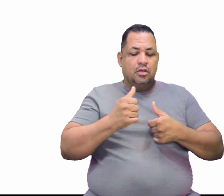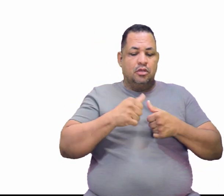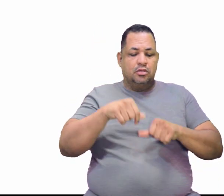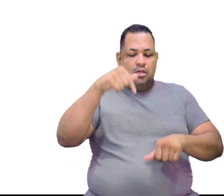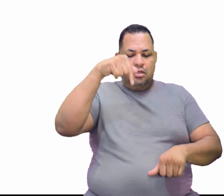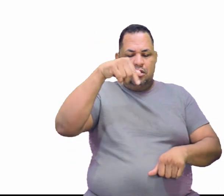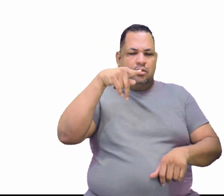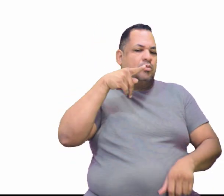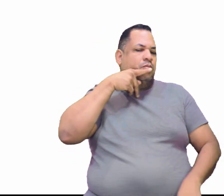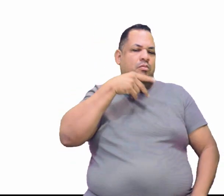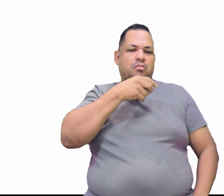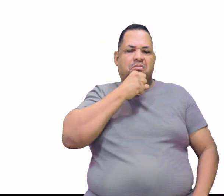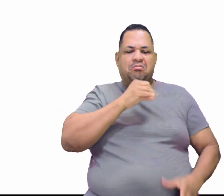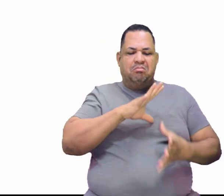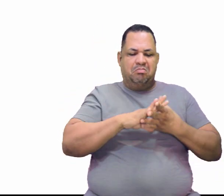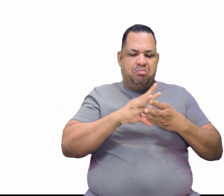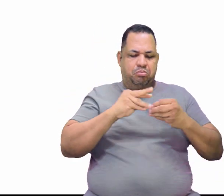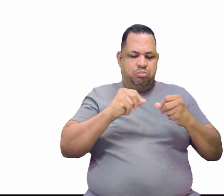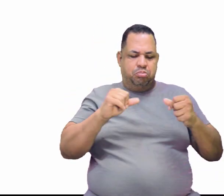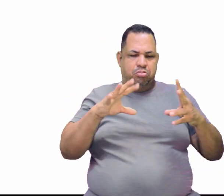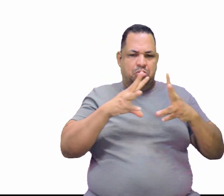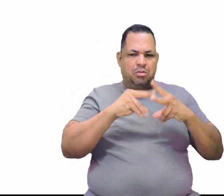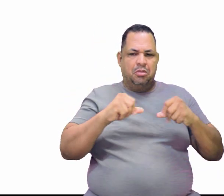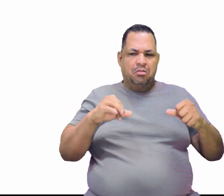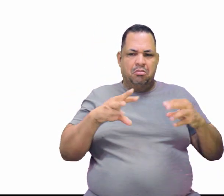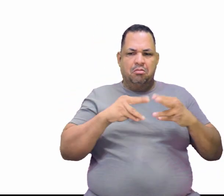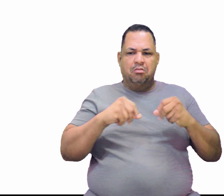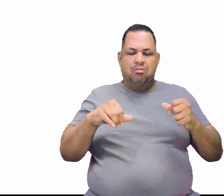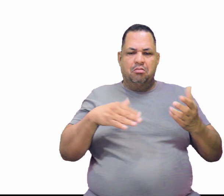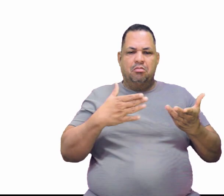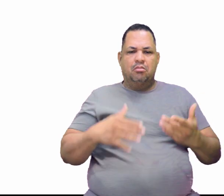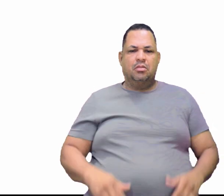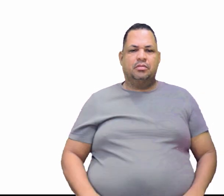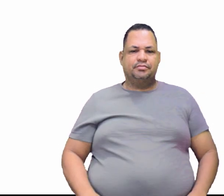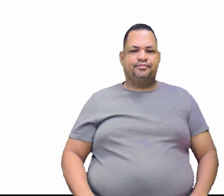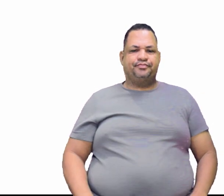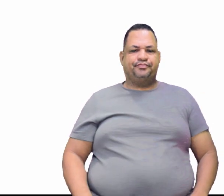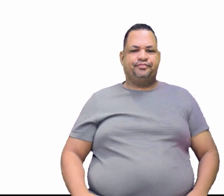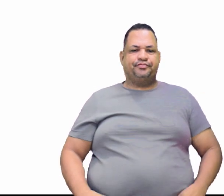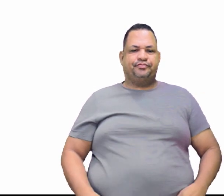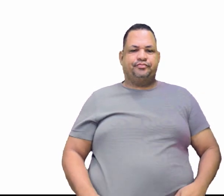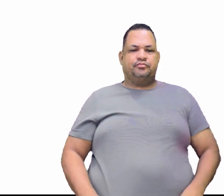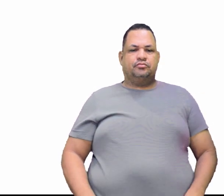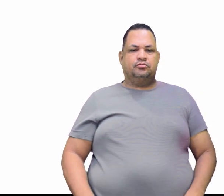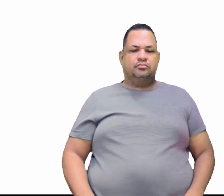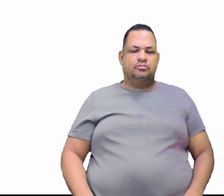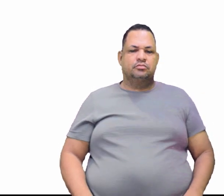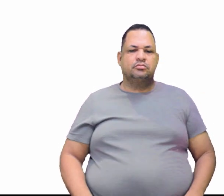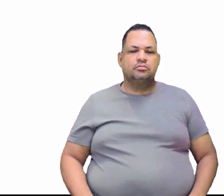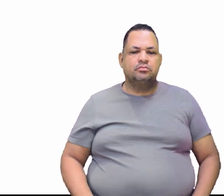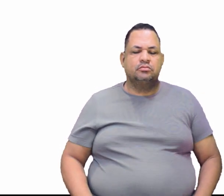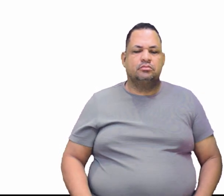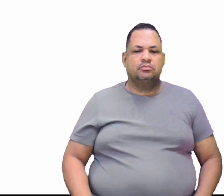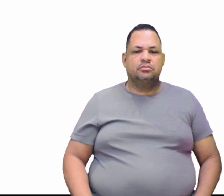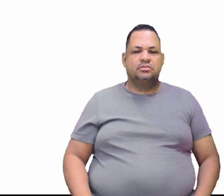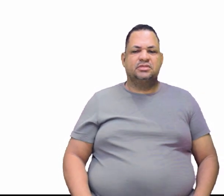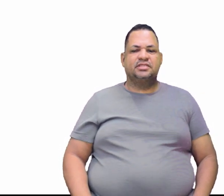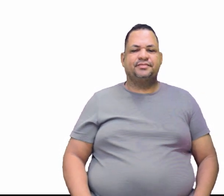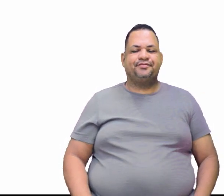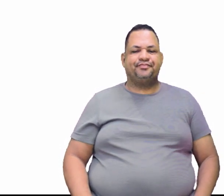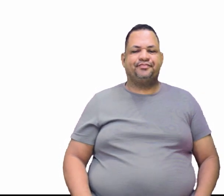Velho é o resto do resto do resto do resto. E olha que com esse